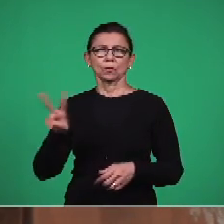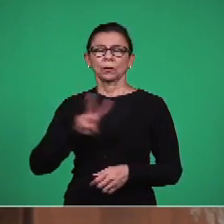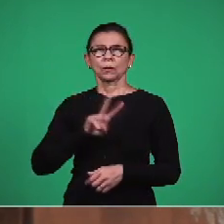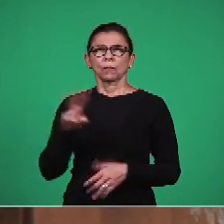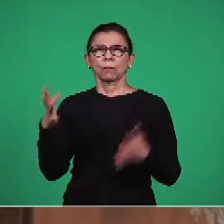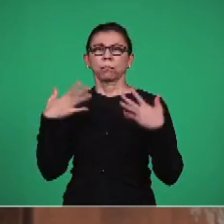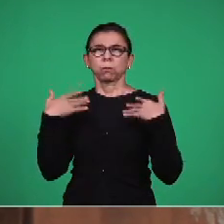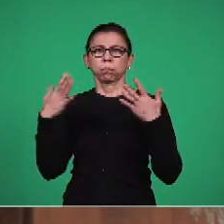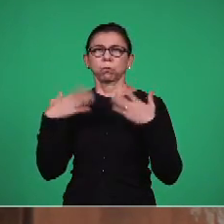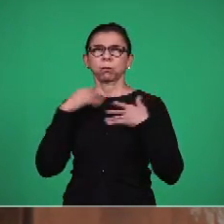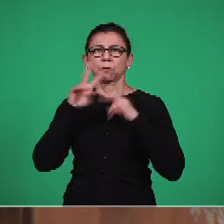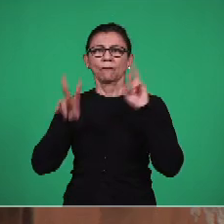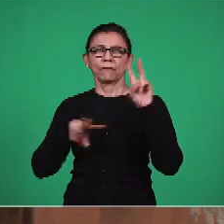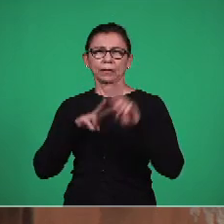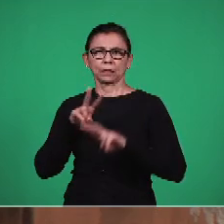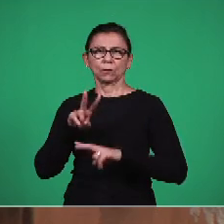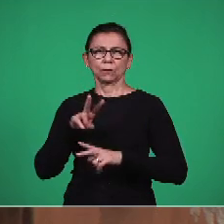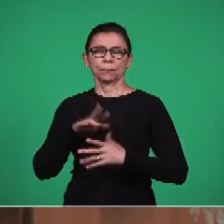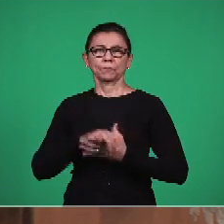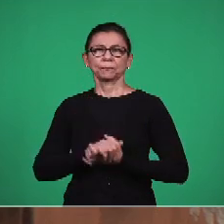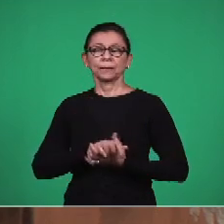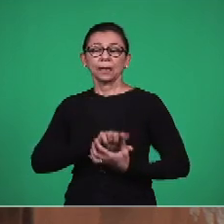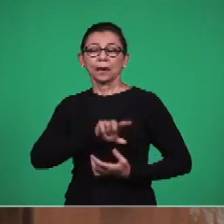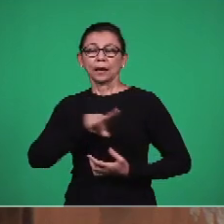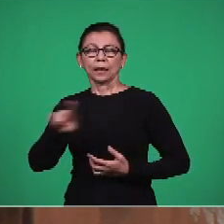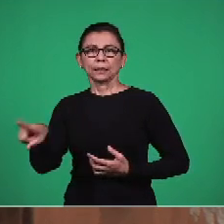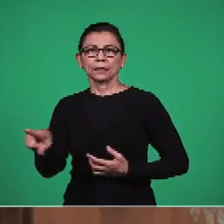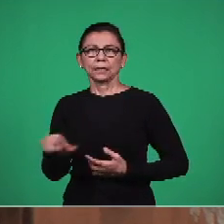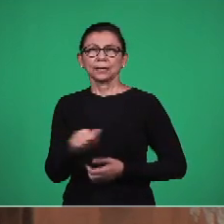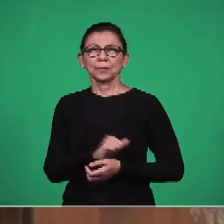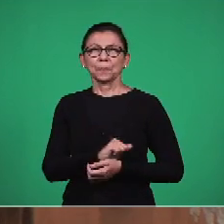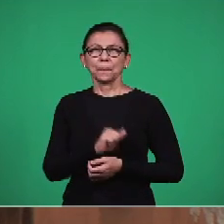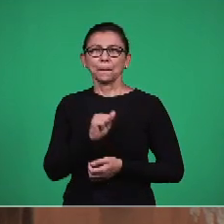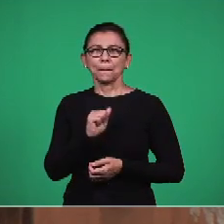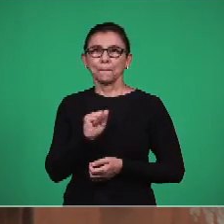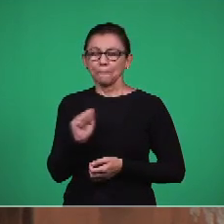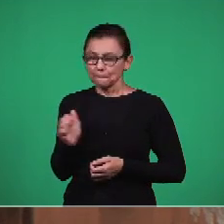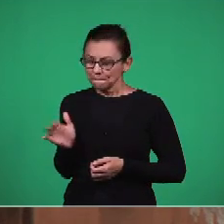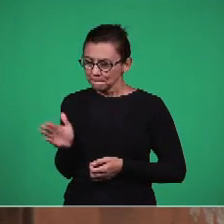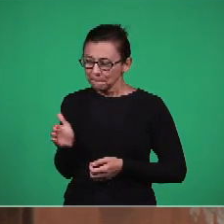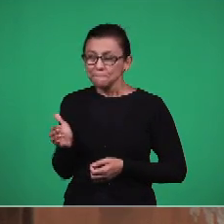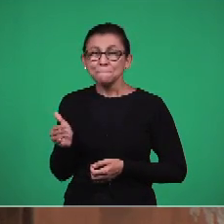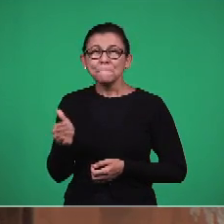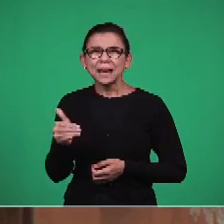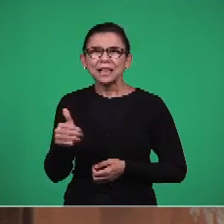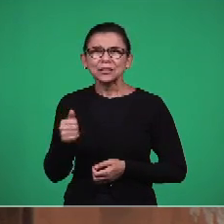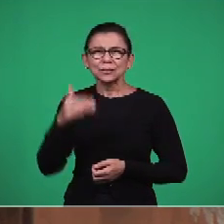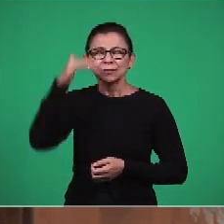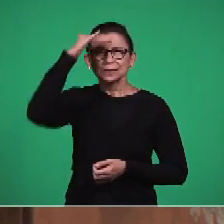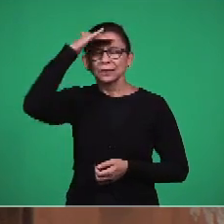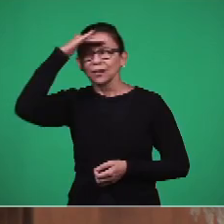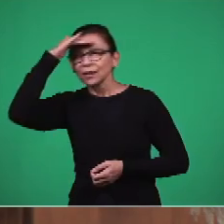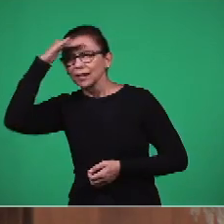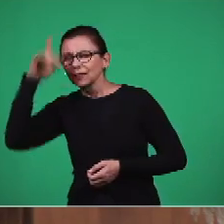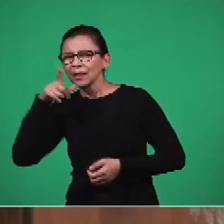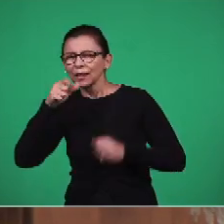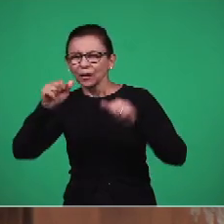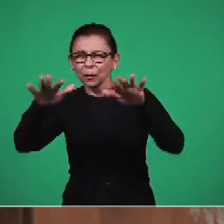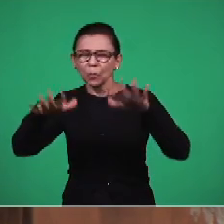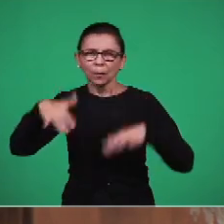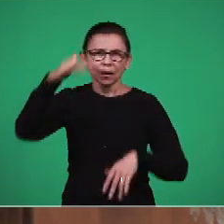de peixes, né? Eles vinham aqui, você via a mancha escura no mar, né? Vila